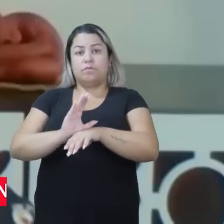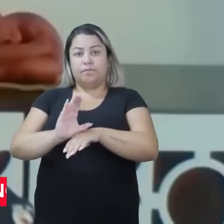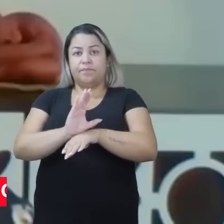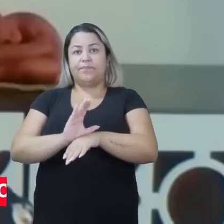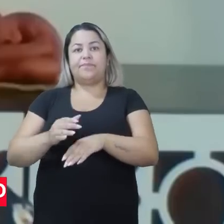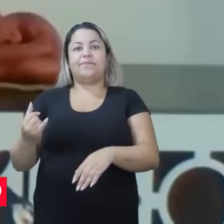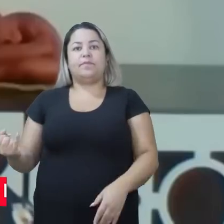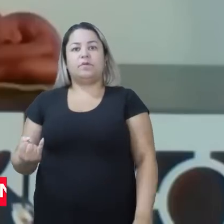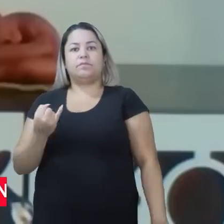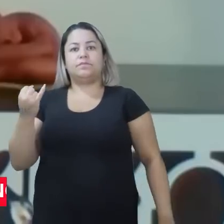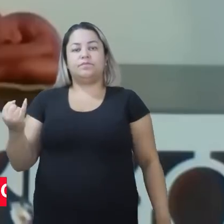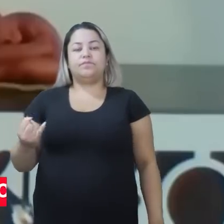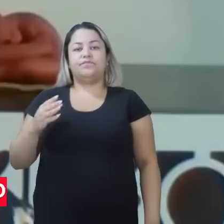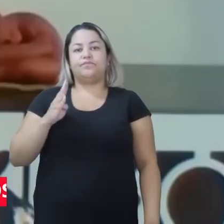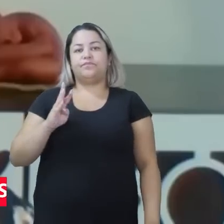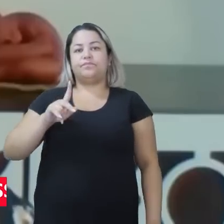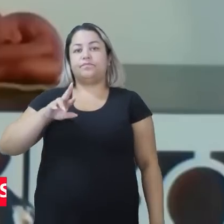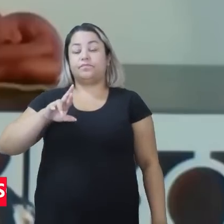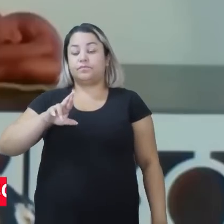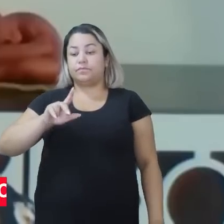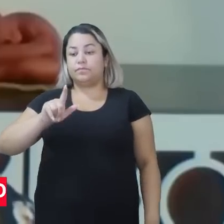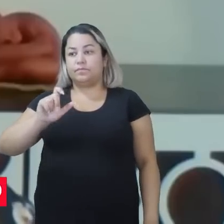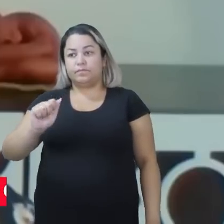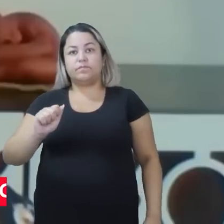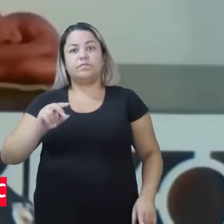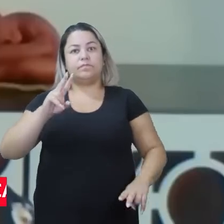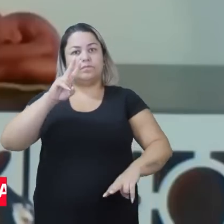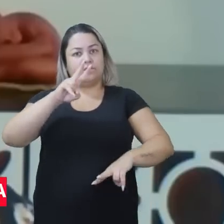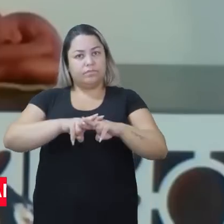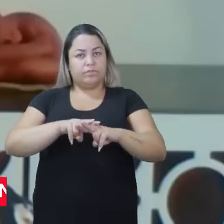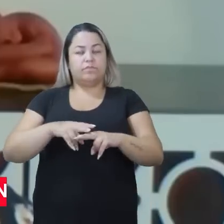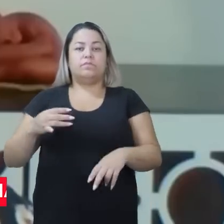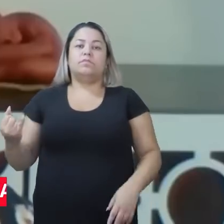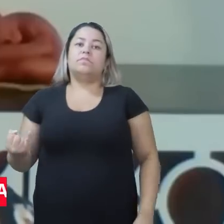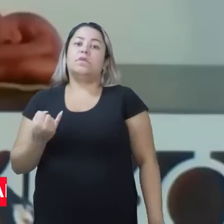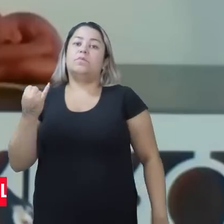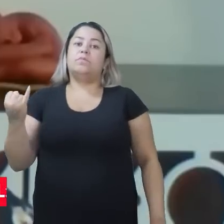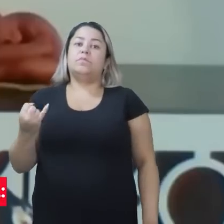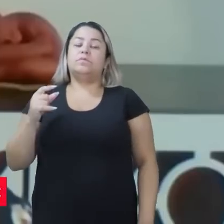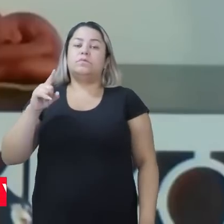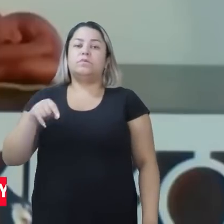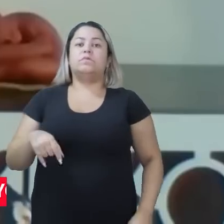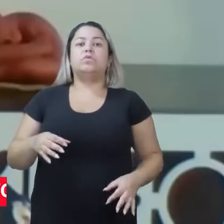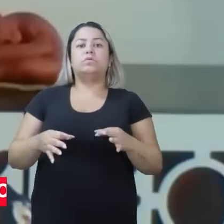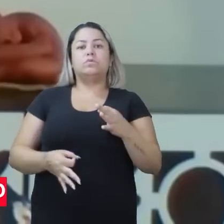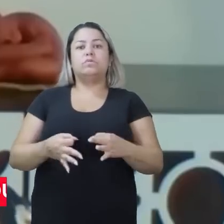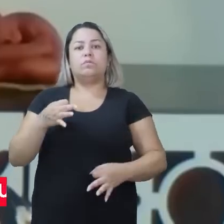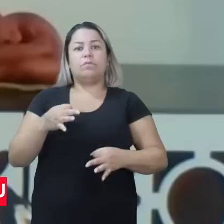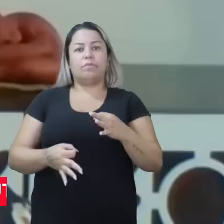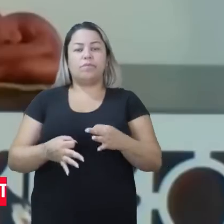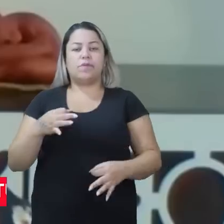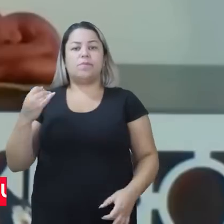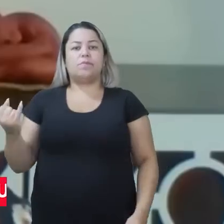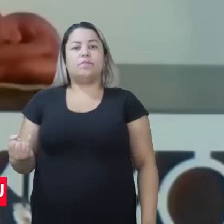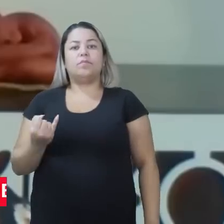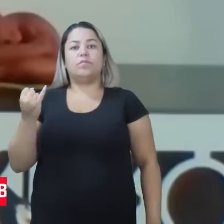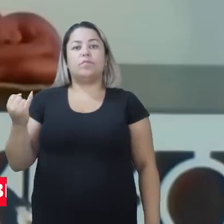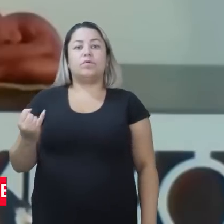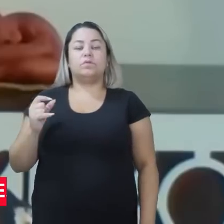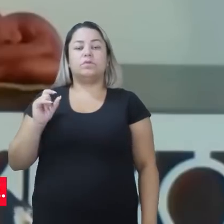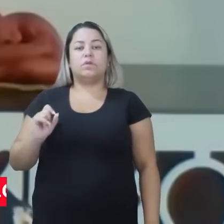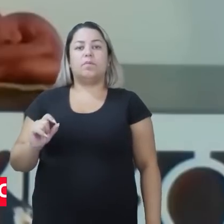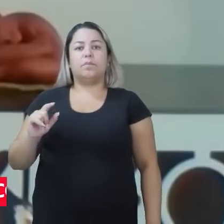muito importante que Braga Neto esteja preso, é muito importante que ele seja julgado, é muito importante